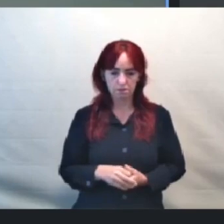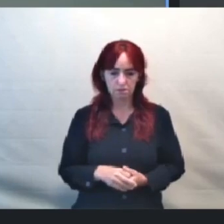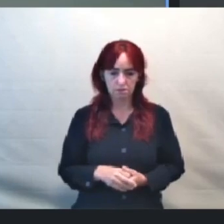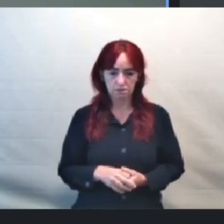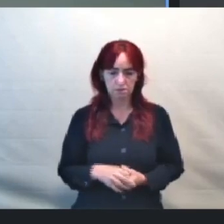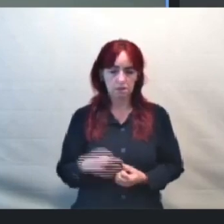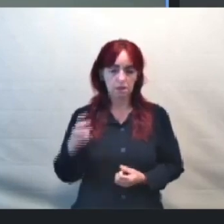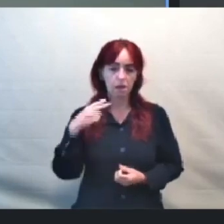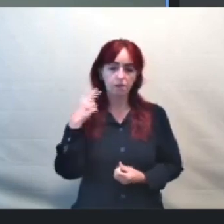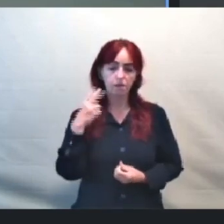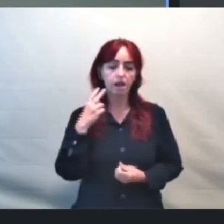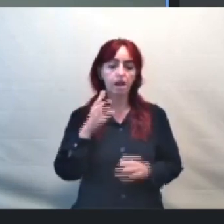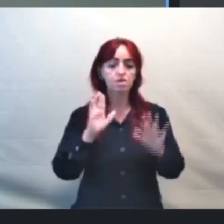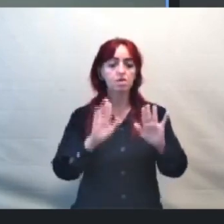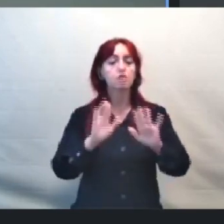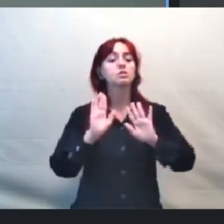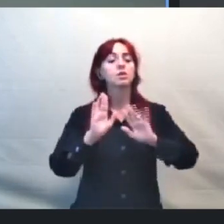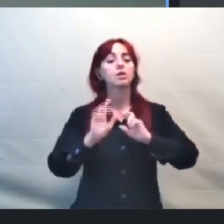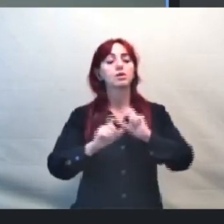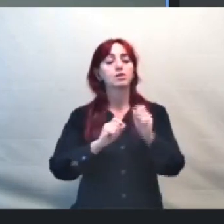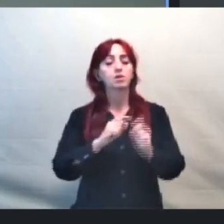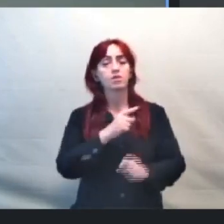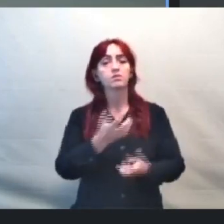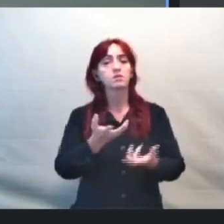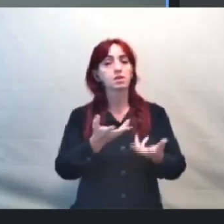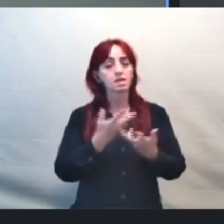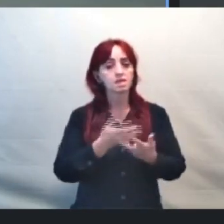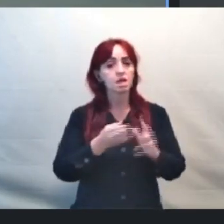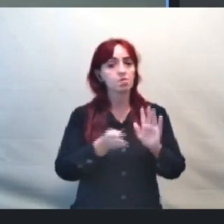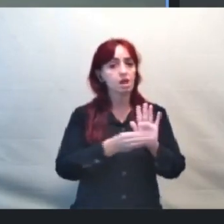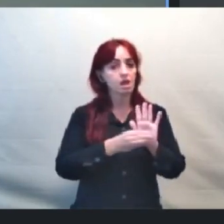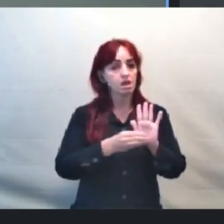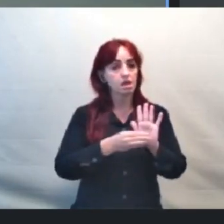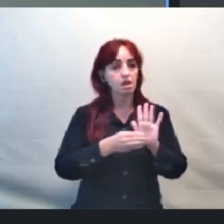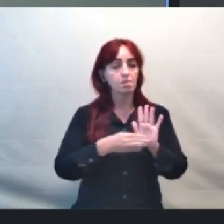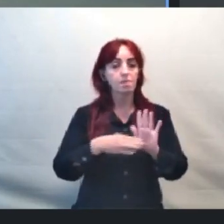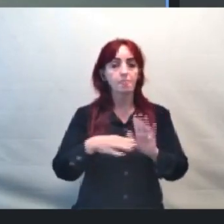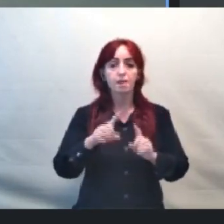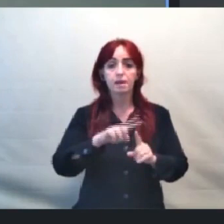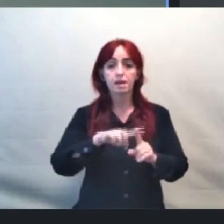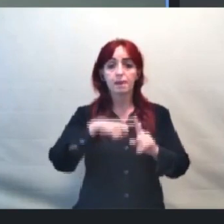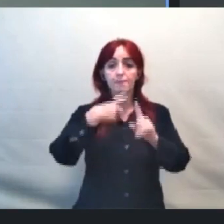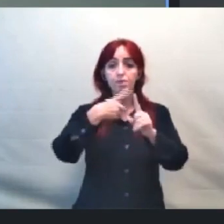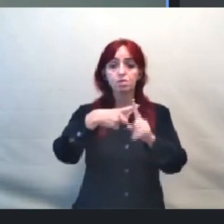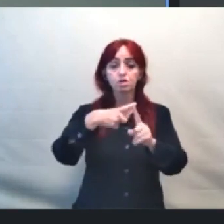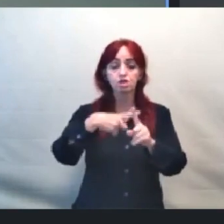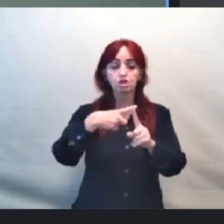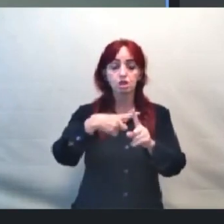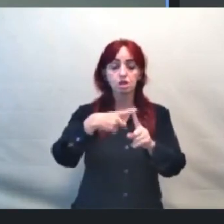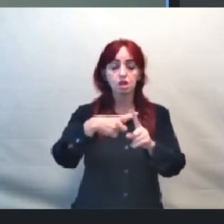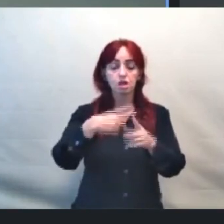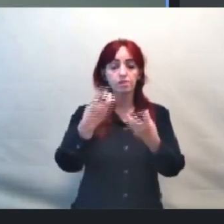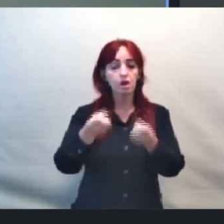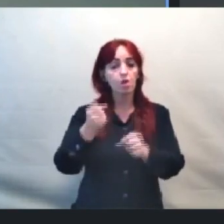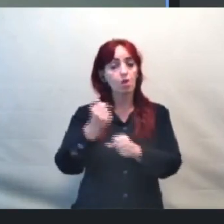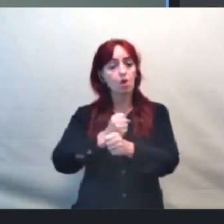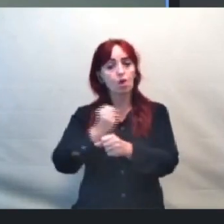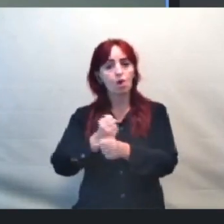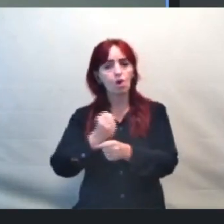Vereadora, só uma questão, a senhora quer saber a emenda impositiva, né, as individuais de maneira geral, ou a senhora citou obra,